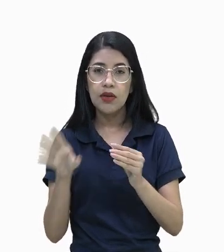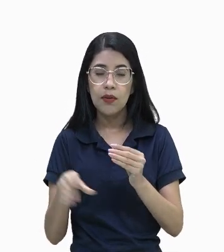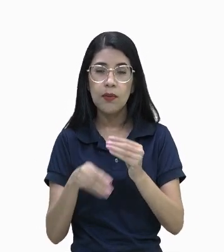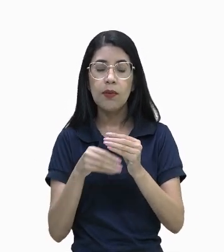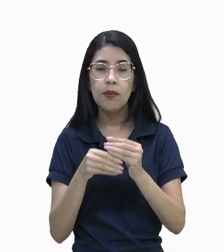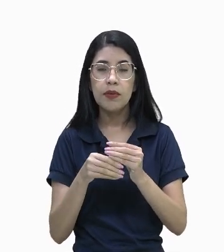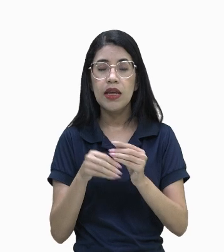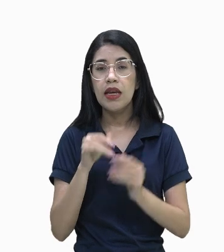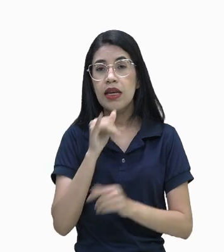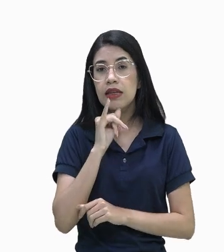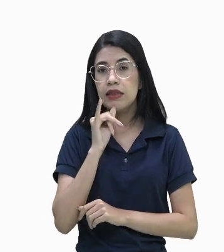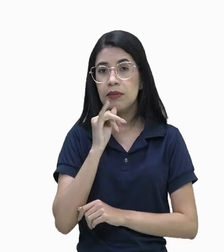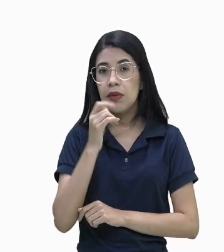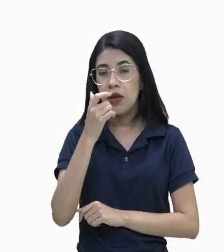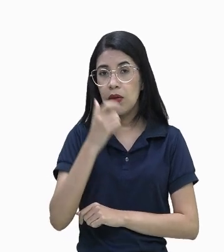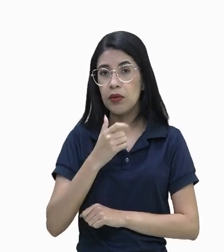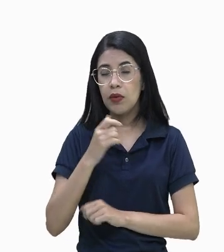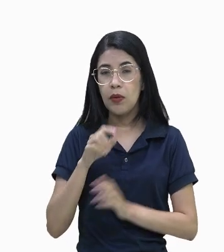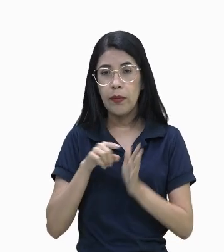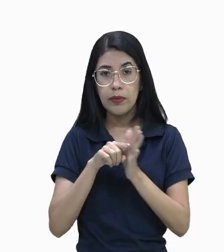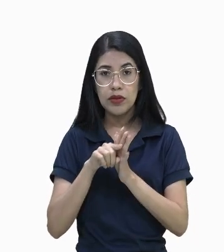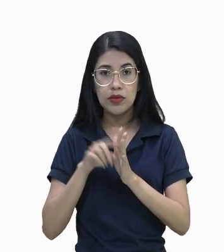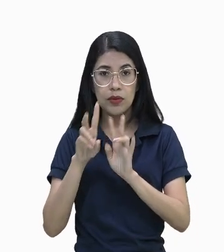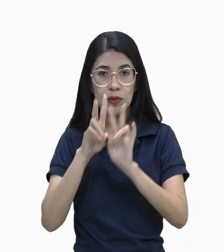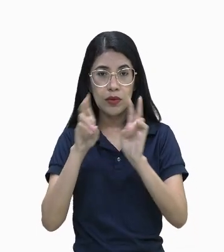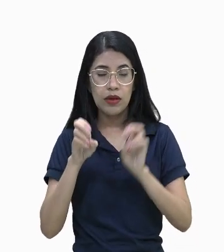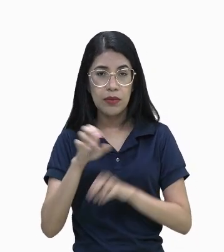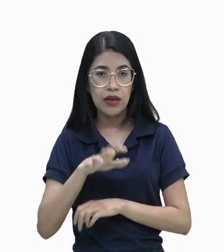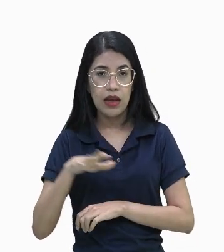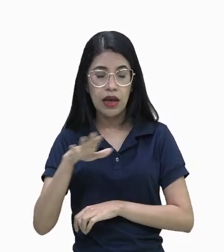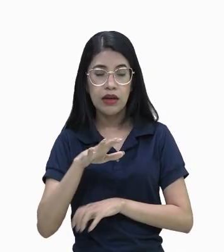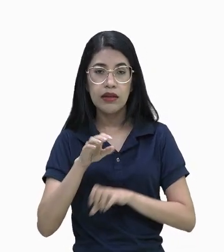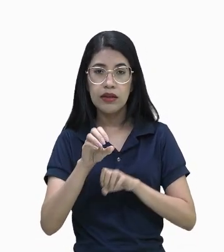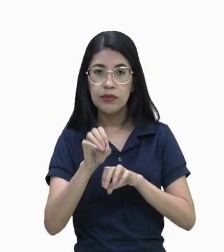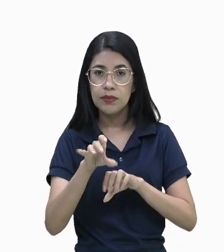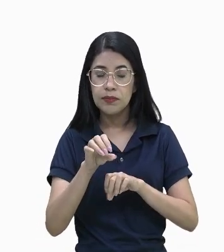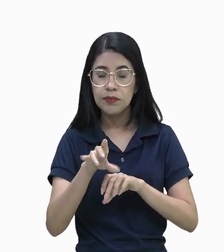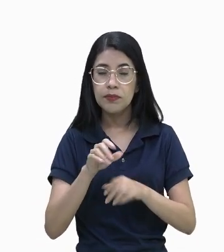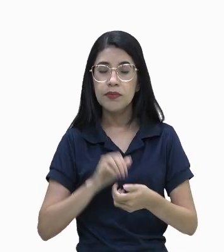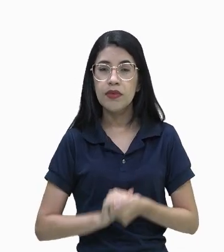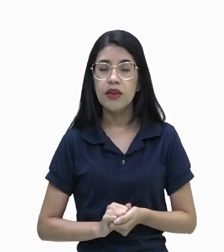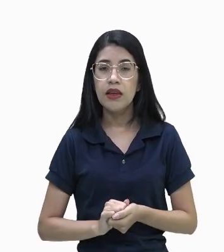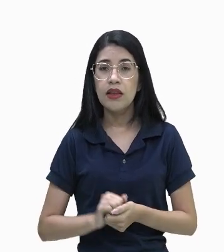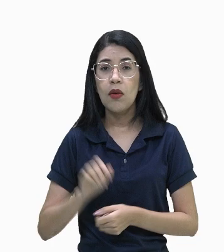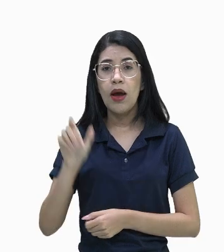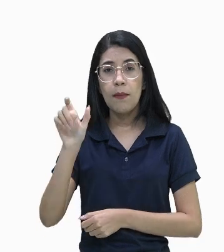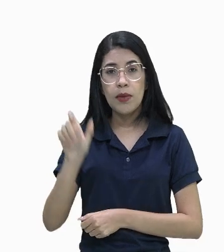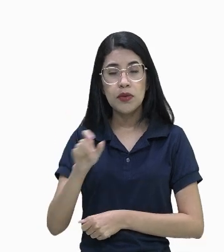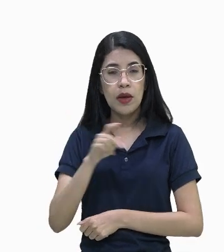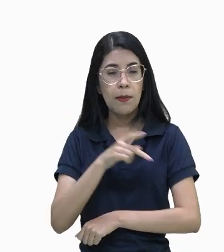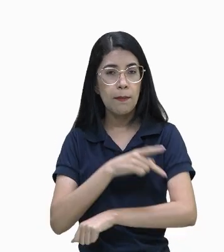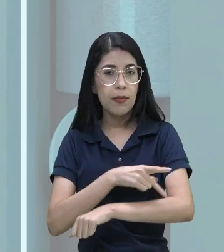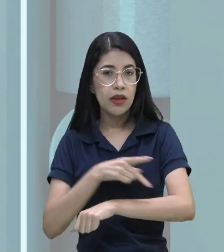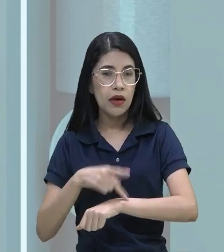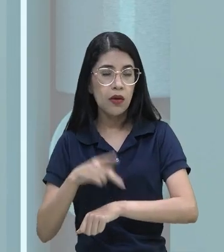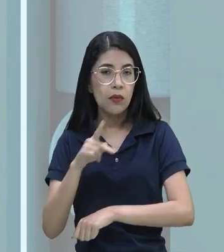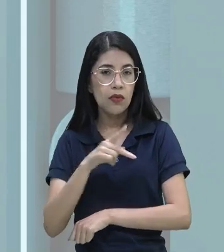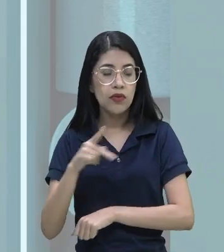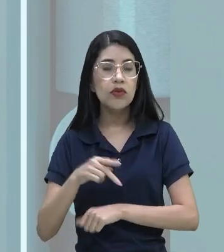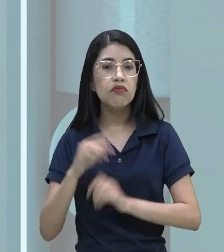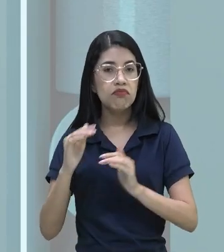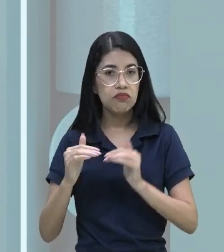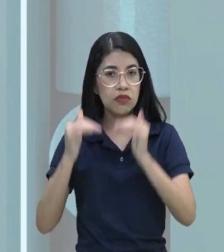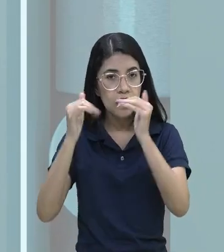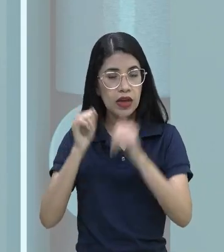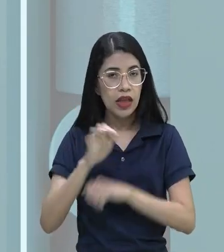o meu tema é relacionado aí à educação, por exemplo, um pedagogo, um professor é uma autoridade no assunto.